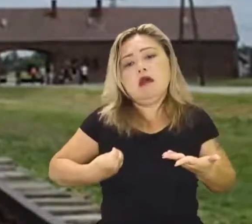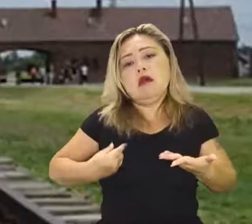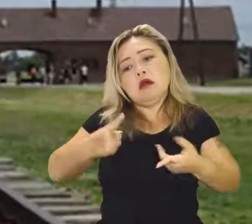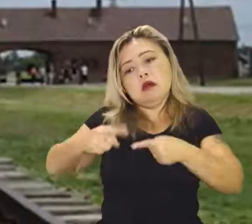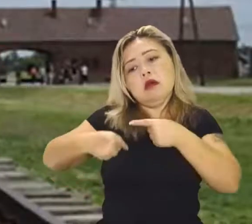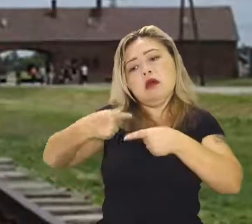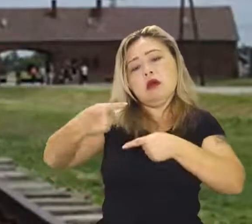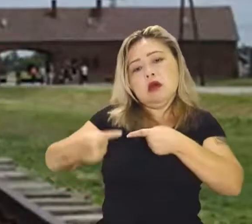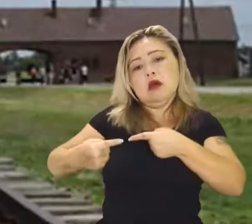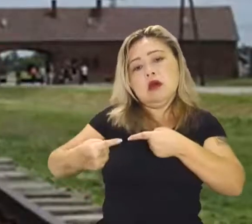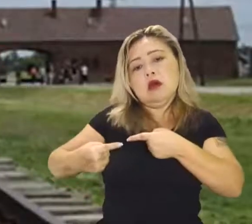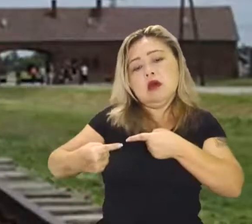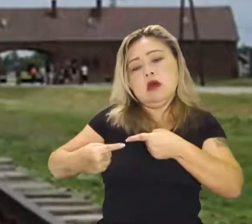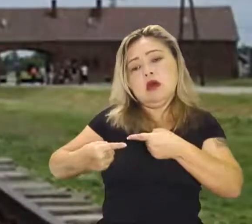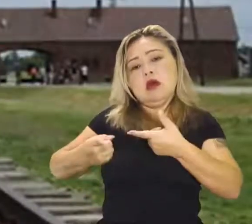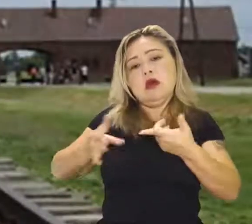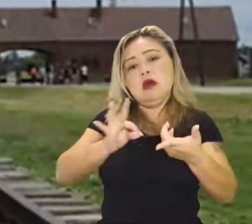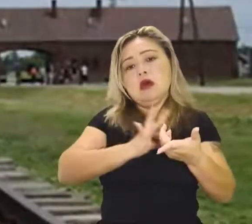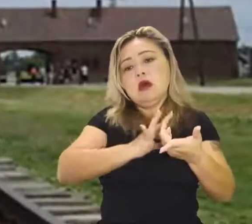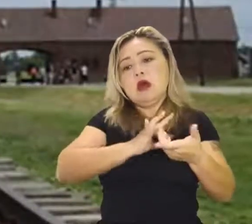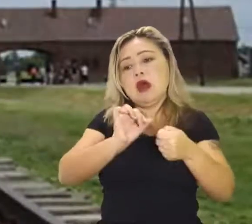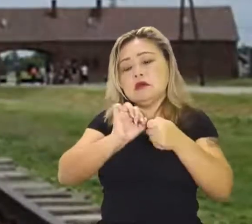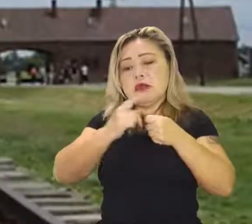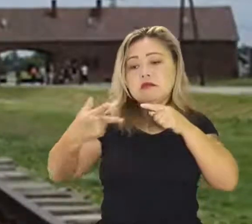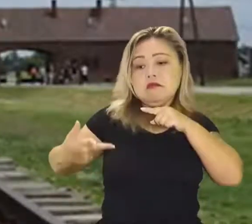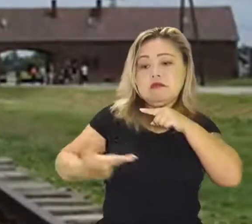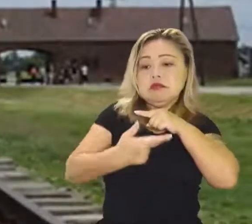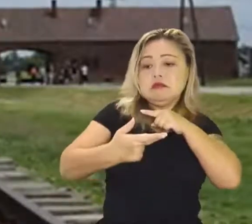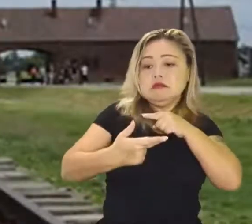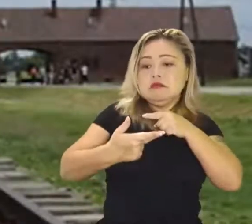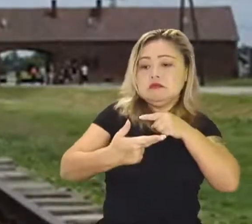que desenvolveu a técnica do parto cesariana.